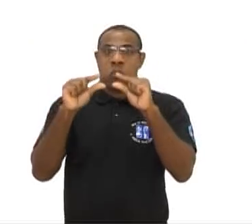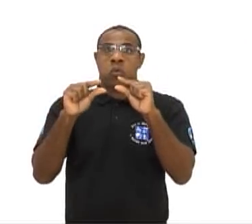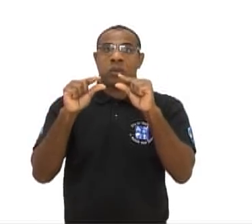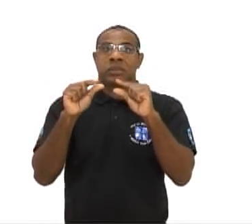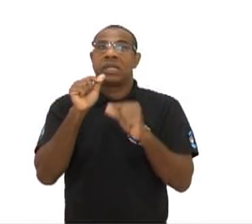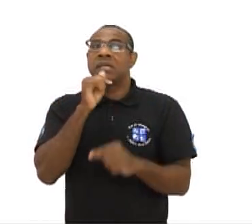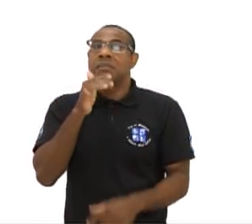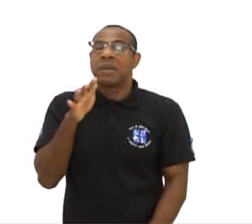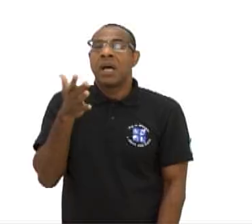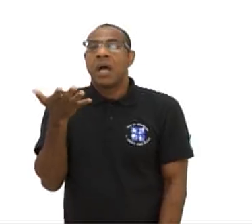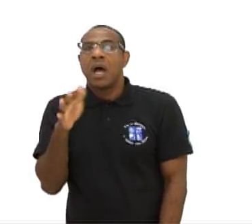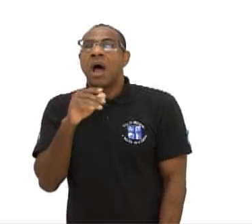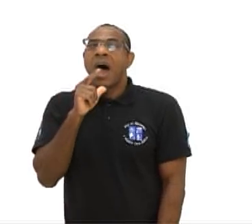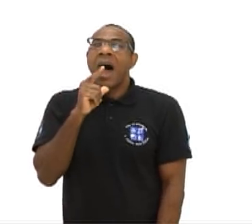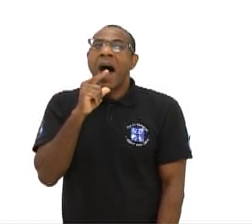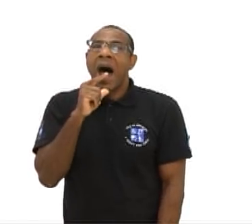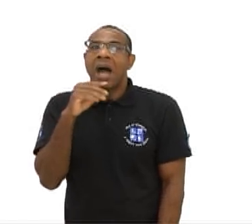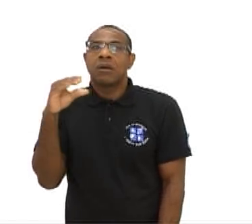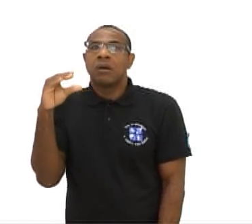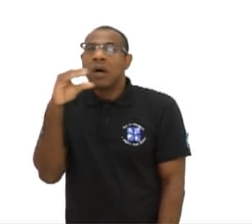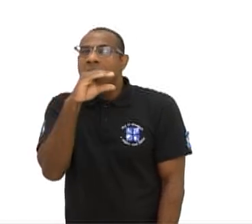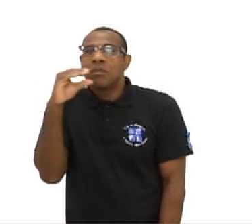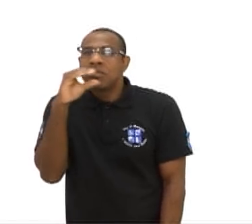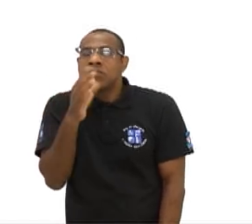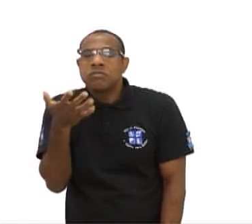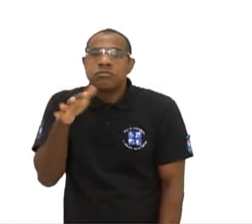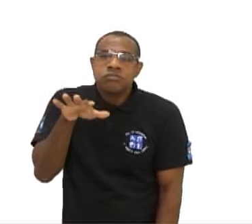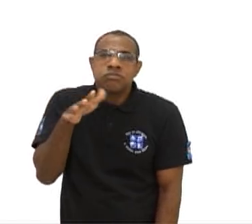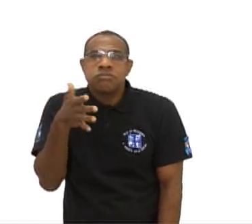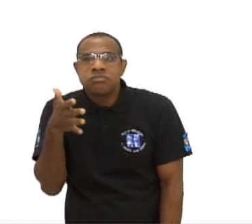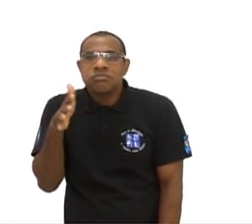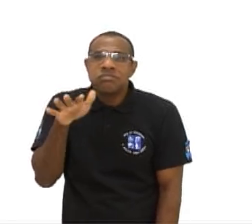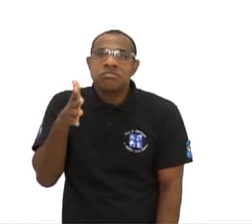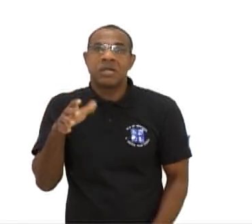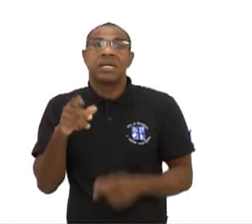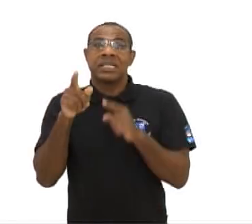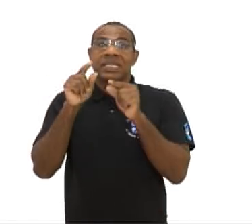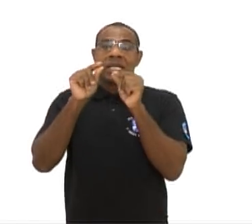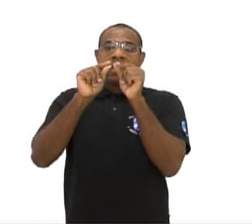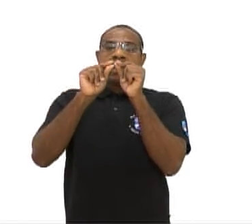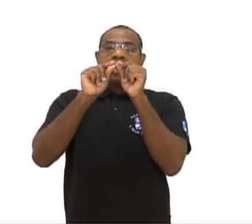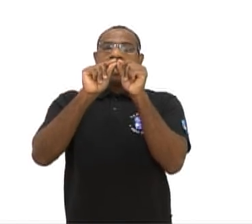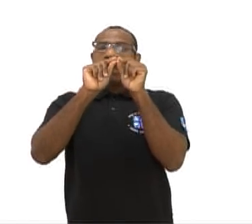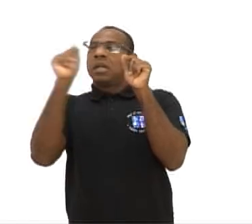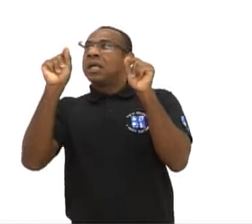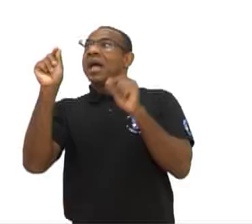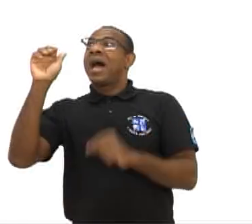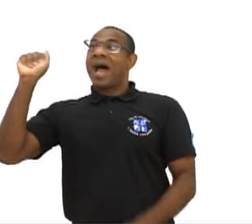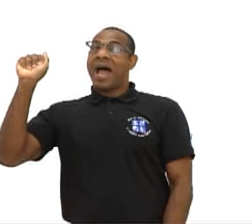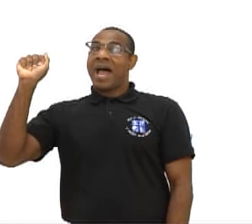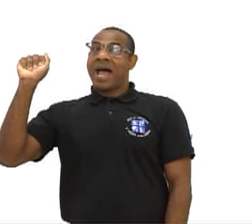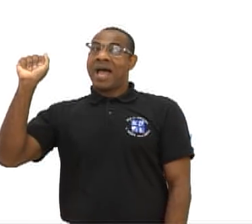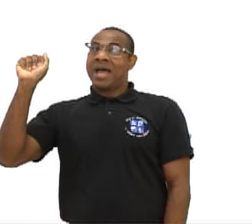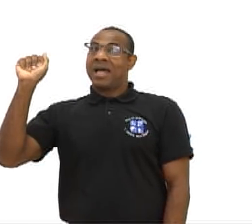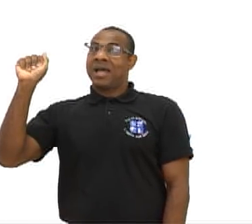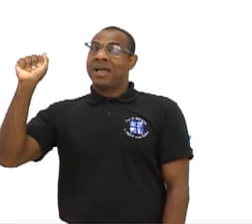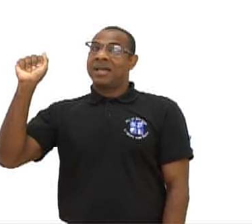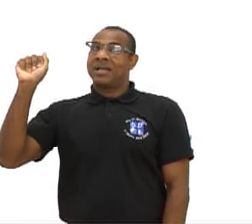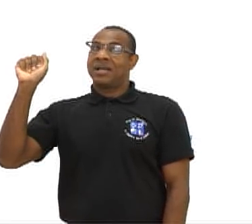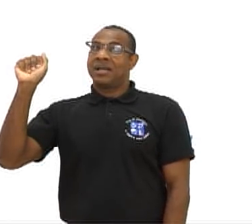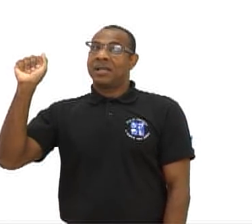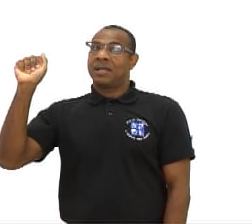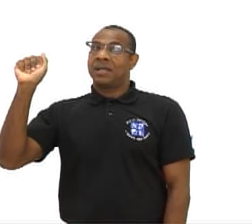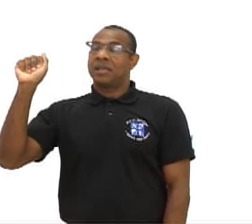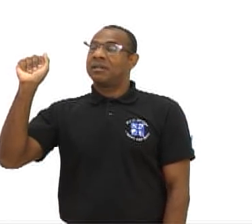morno aqui. Se você liga o chuveirinho no A, o ponto no A aqui, você vai ter uma resistência de